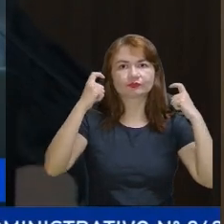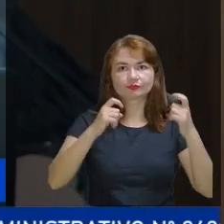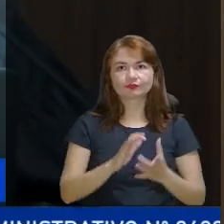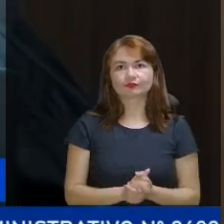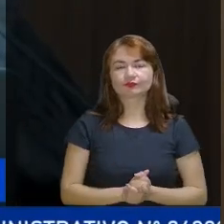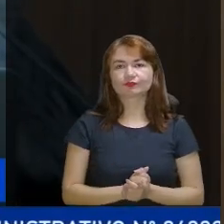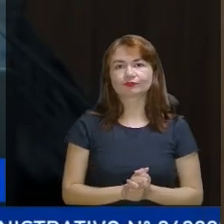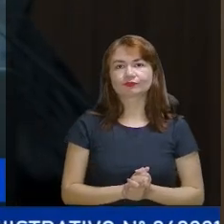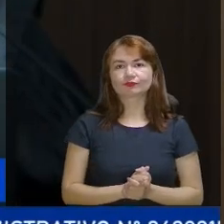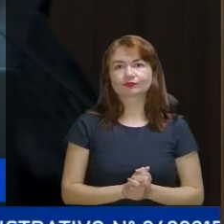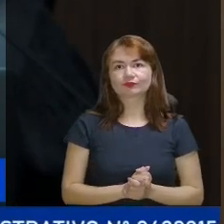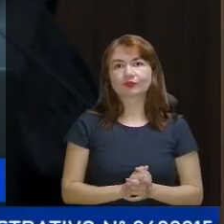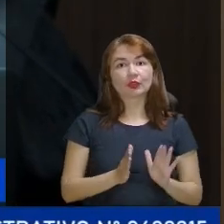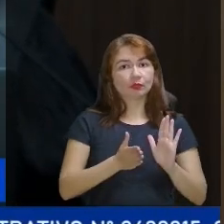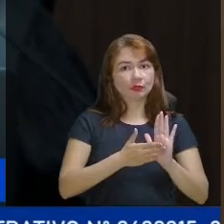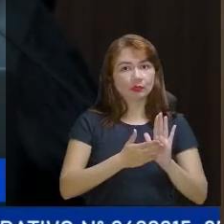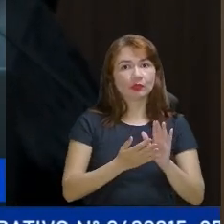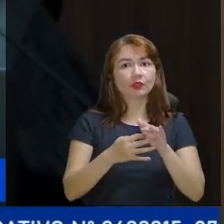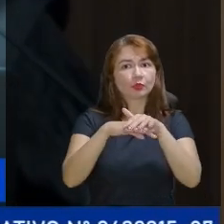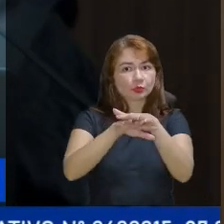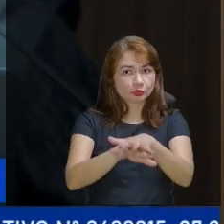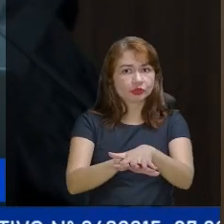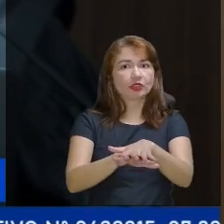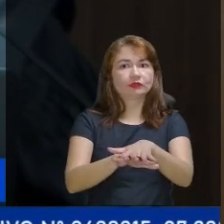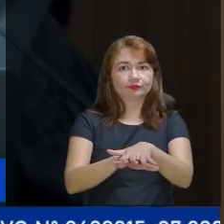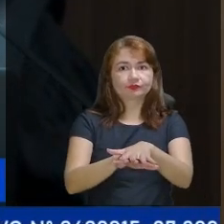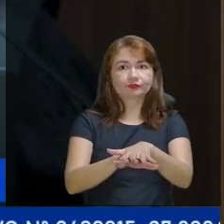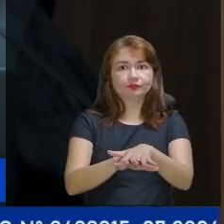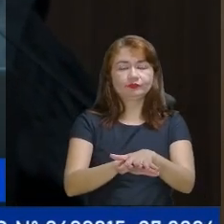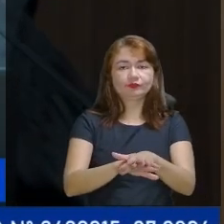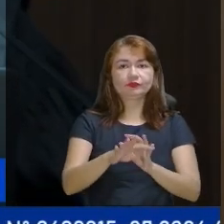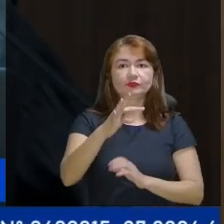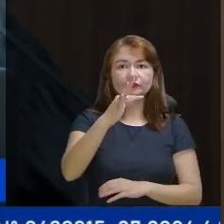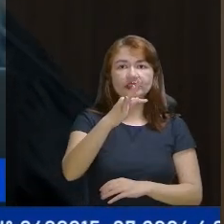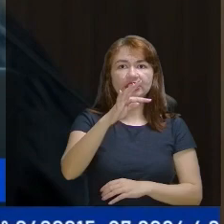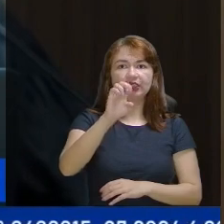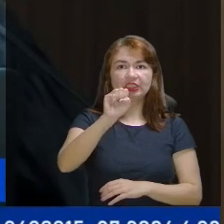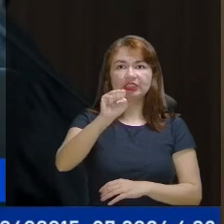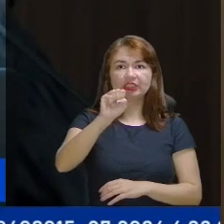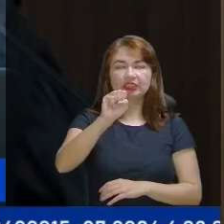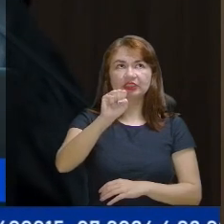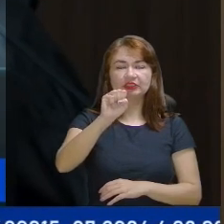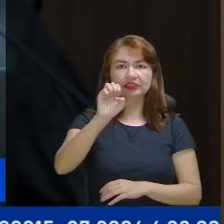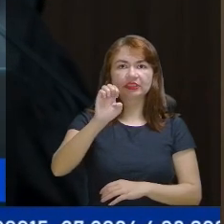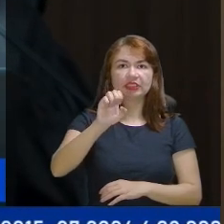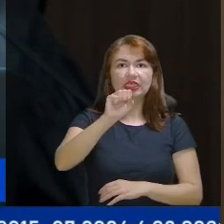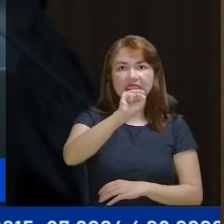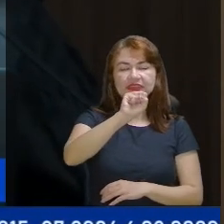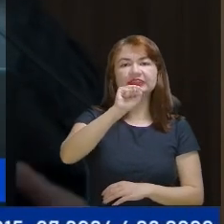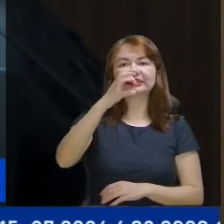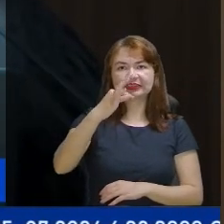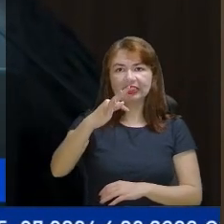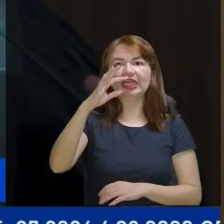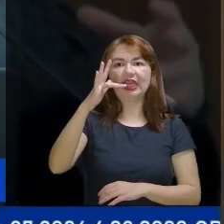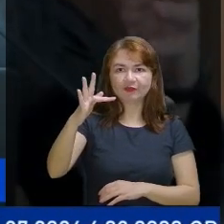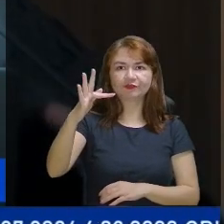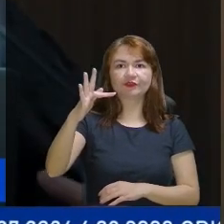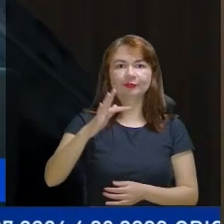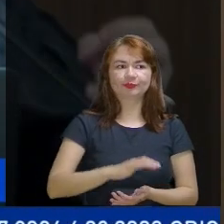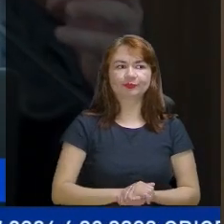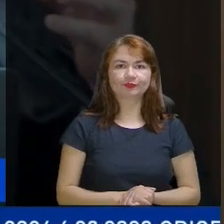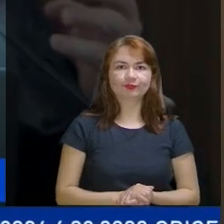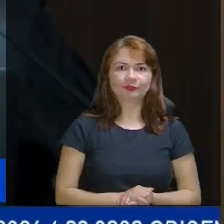pauta de inclusão. Corrigindo a Essa discrição, pauta vem foco no Supremo Tribunal desembargador Federal, João passa pelo Lages, Conselho Nacional de presidente do Justiça, TRE Amapá.